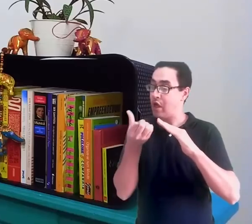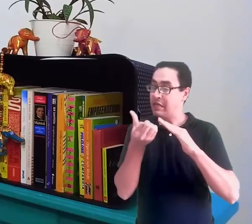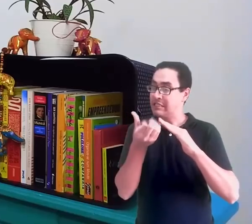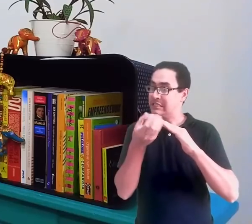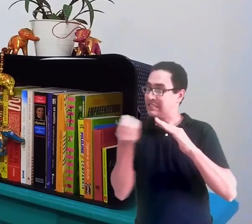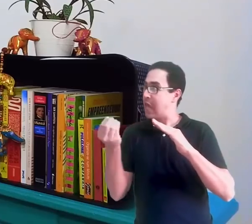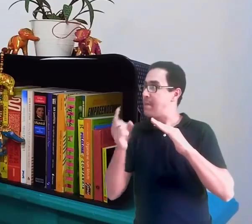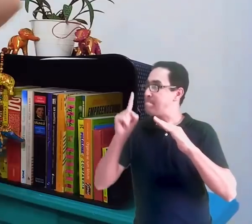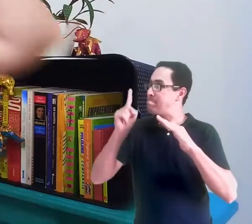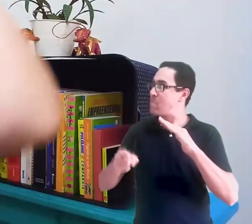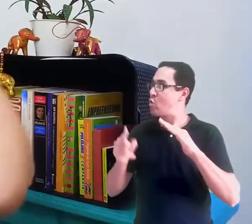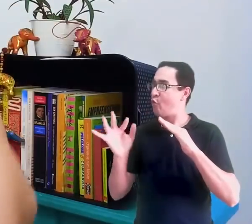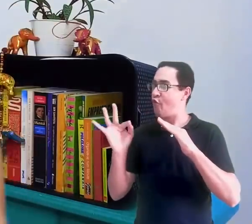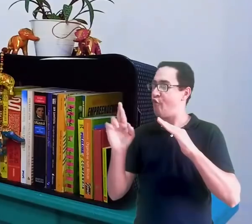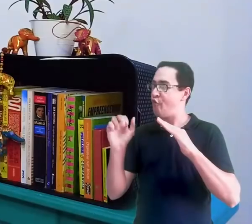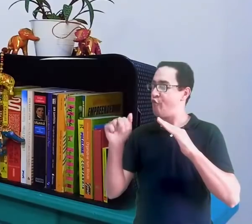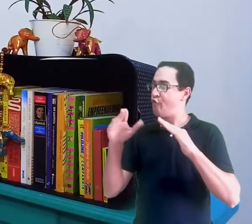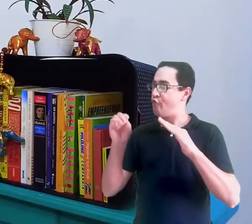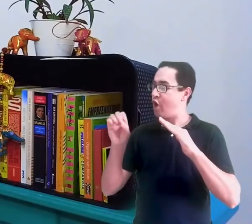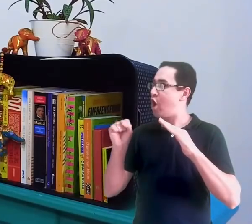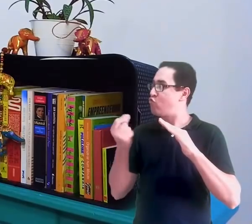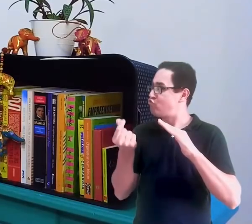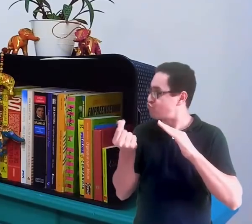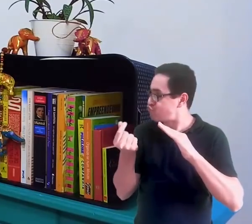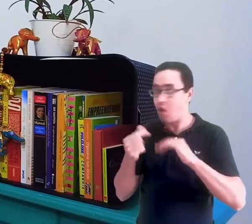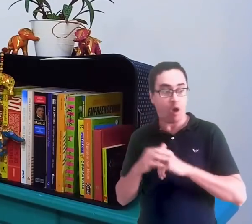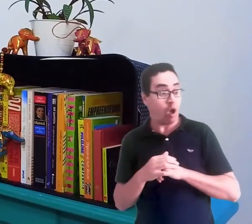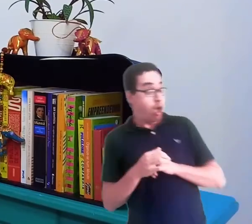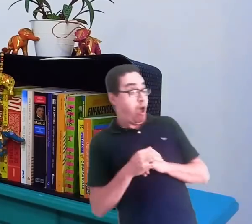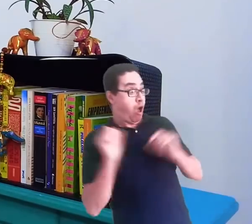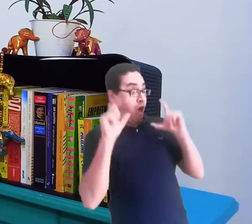Então eles vibram, ai, deve ser